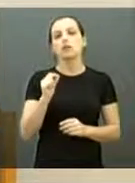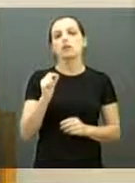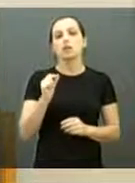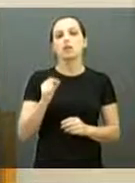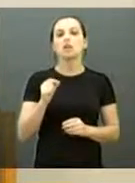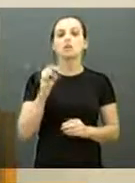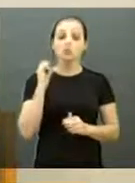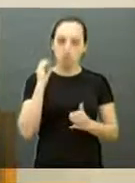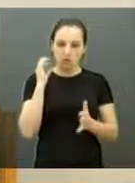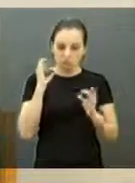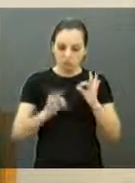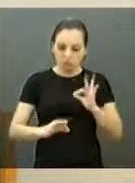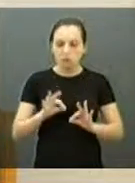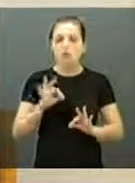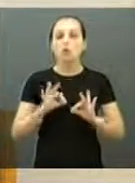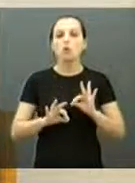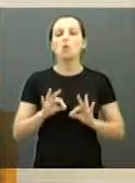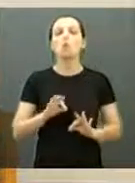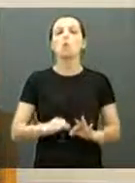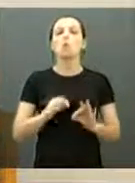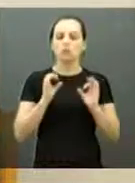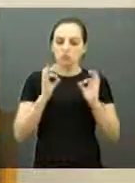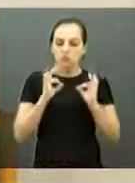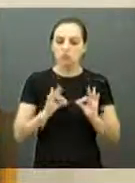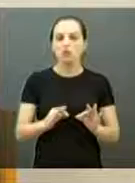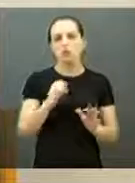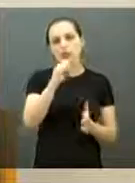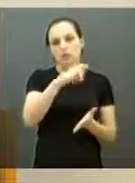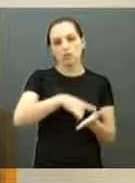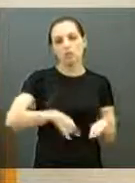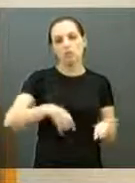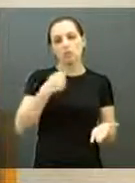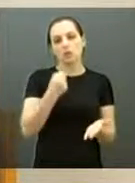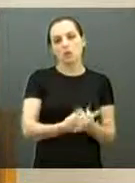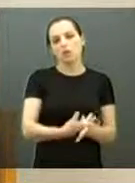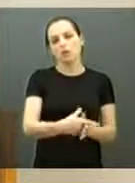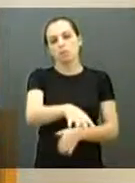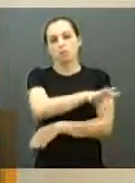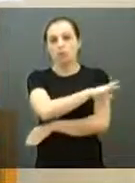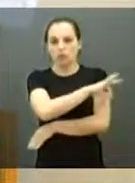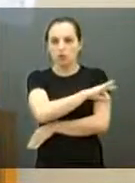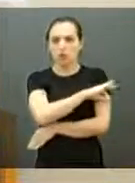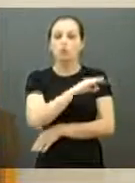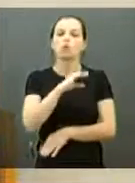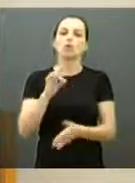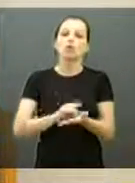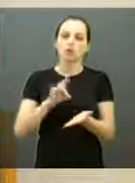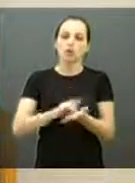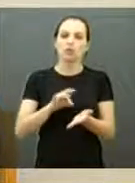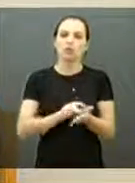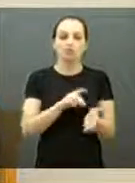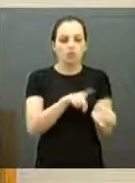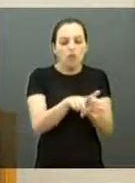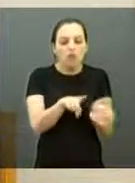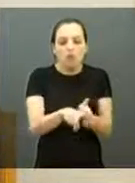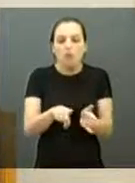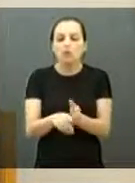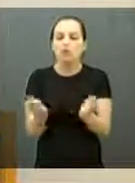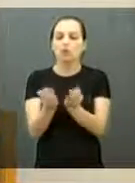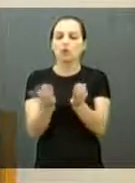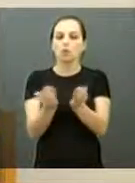oficial, é lista de pagamento da prefeitura e é a verdade, é o que você vai apurar na sua comissão de